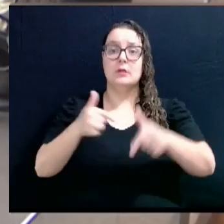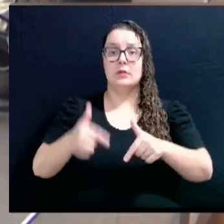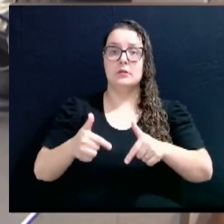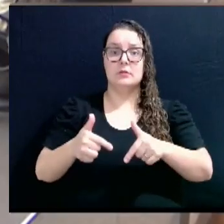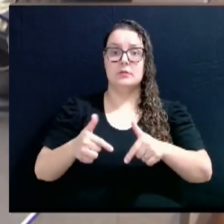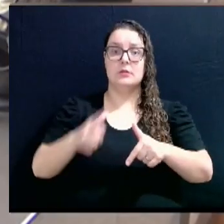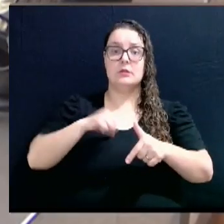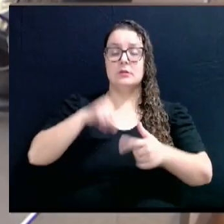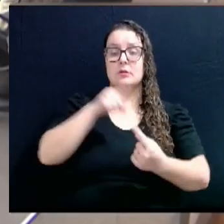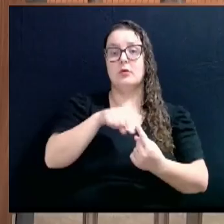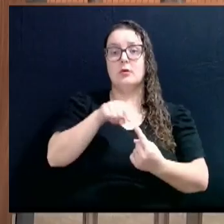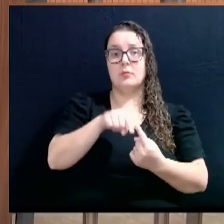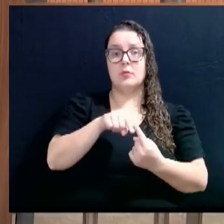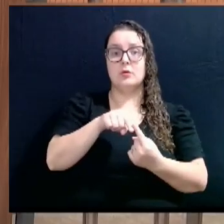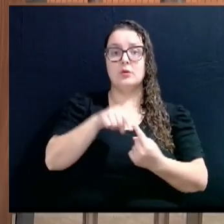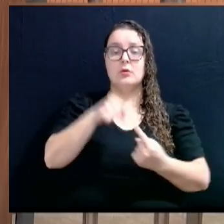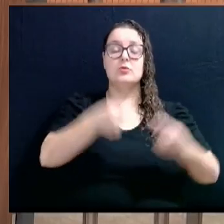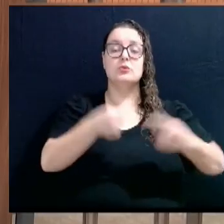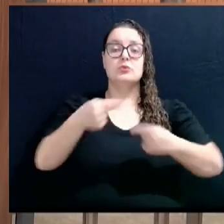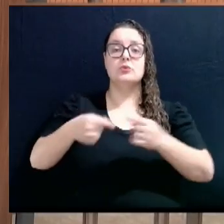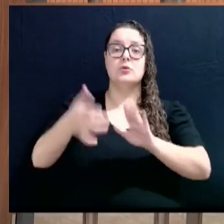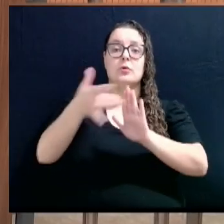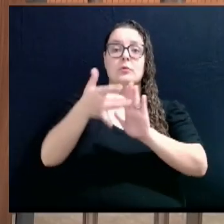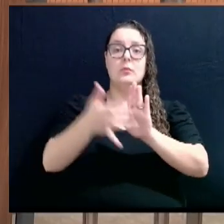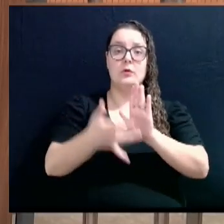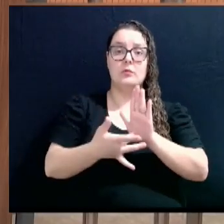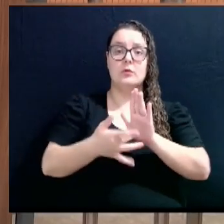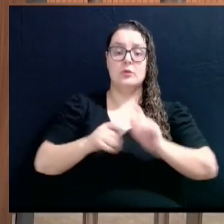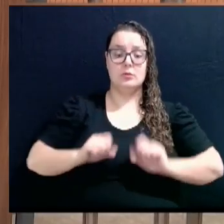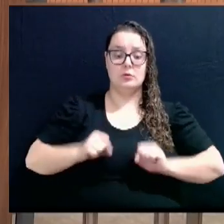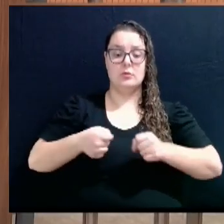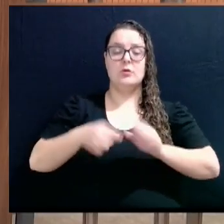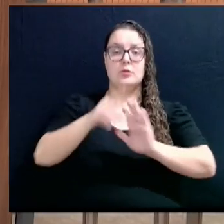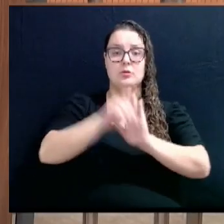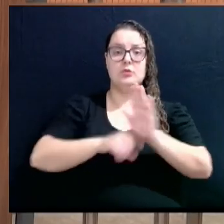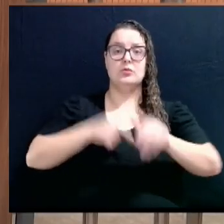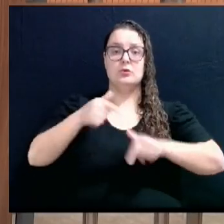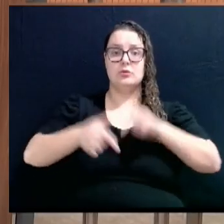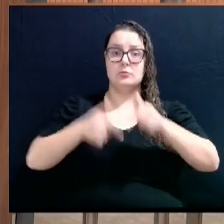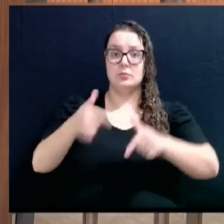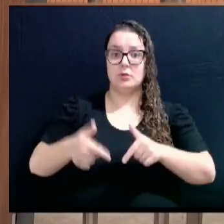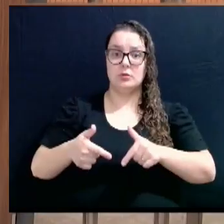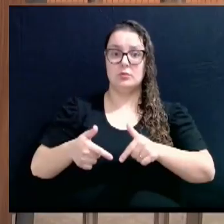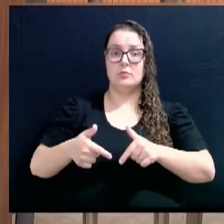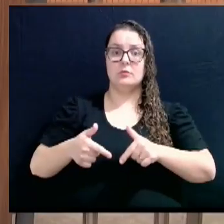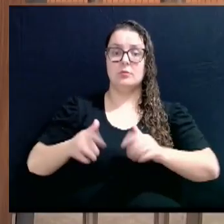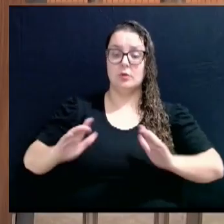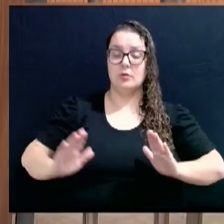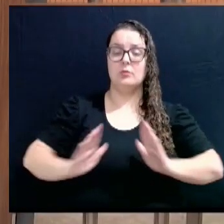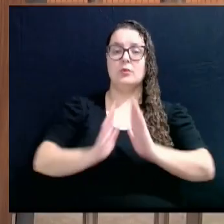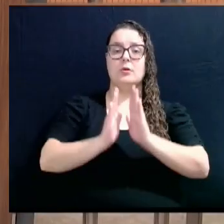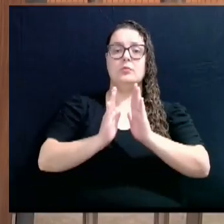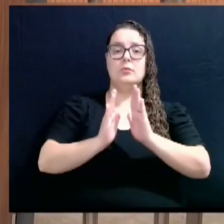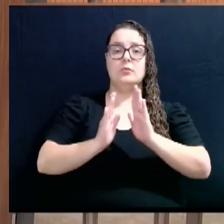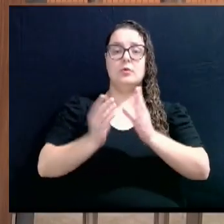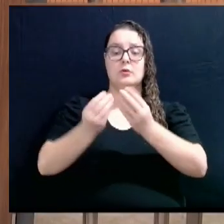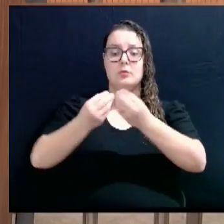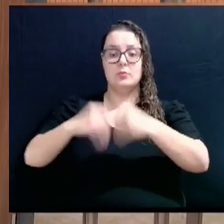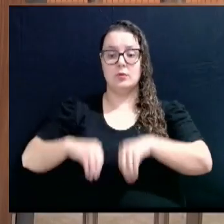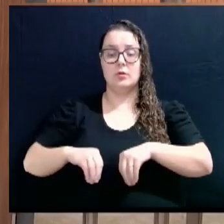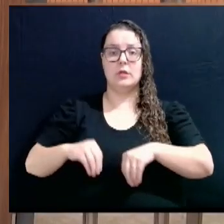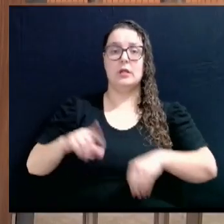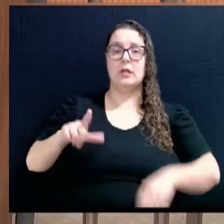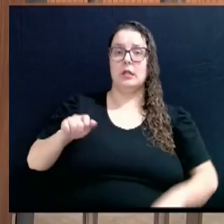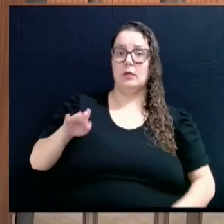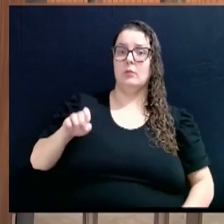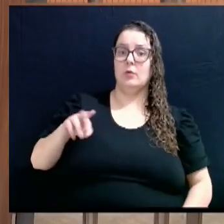objetivo discutir pautas ligadas à defesa dos direitos dos trabalhadores, ao enfrentamento da precarização laboral e à promoção